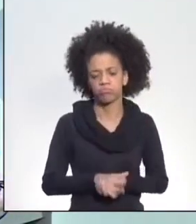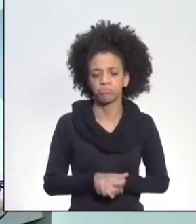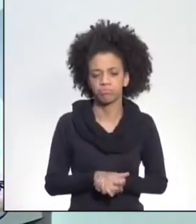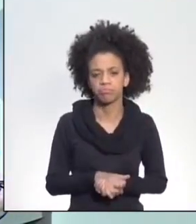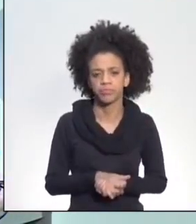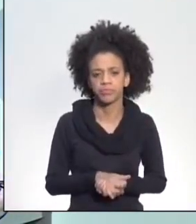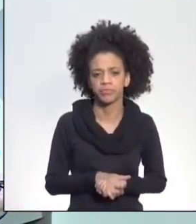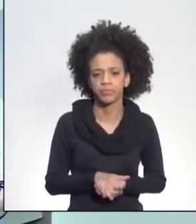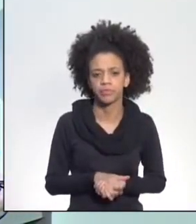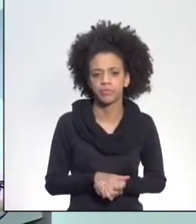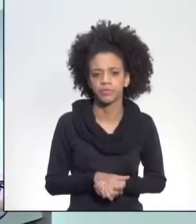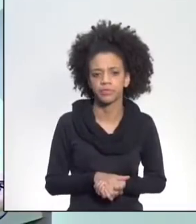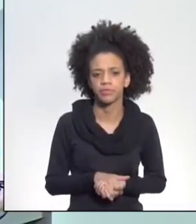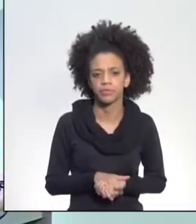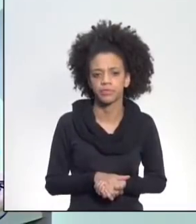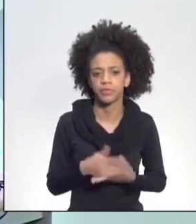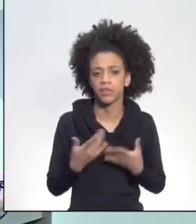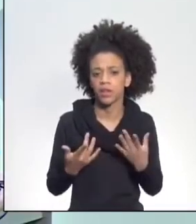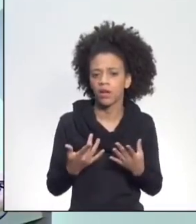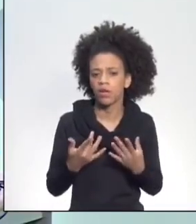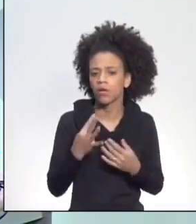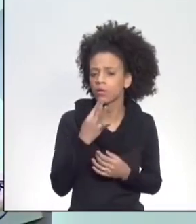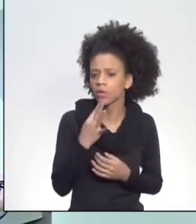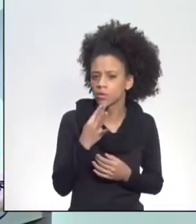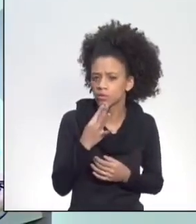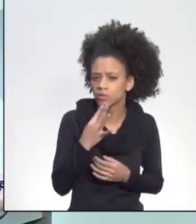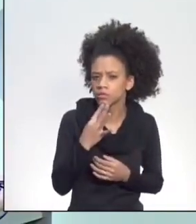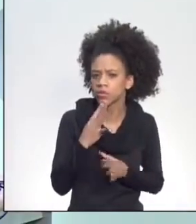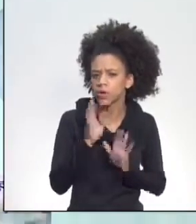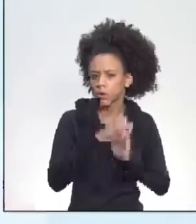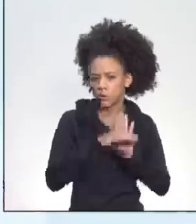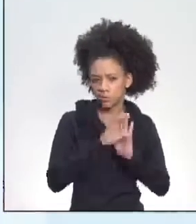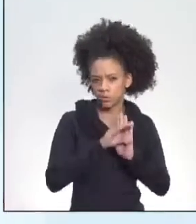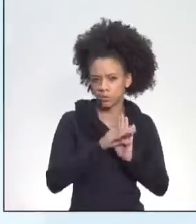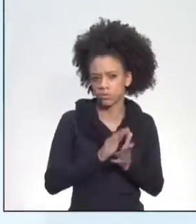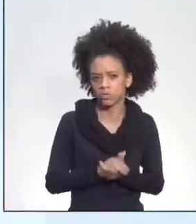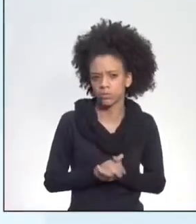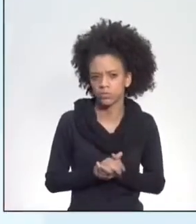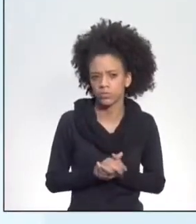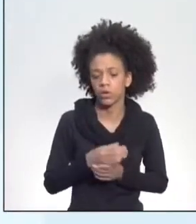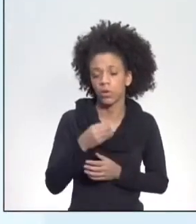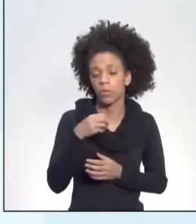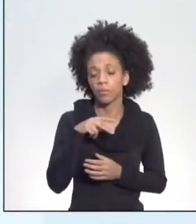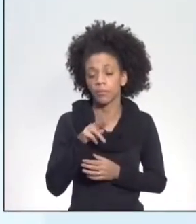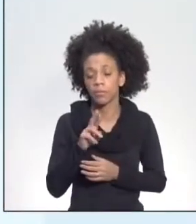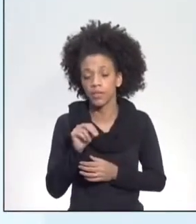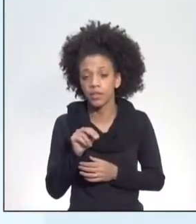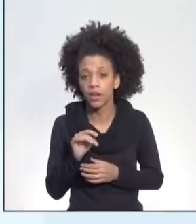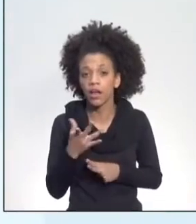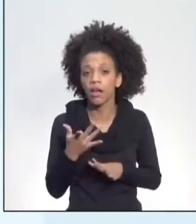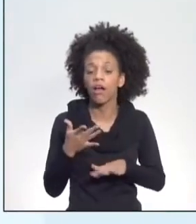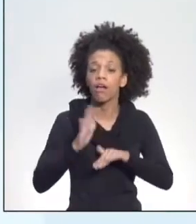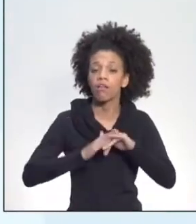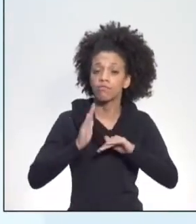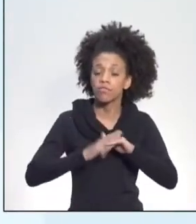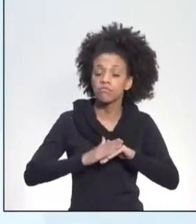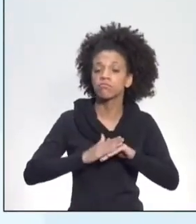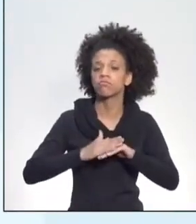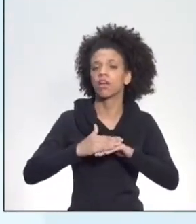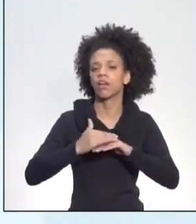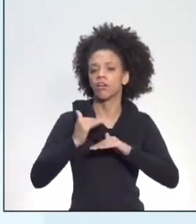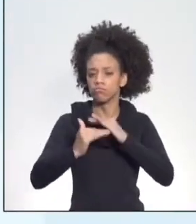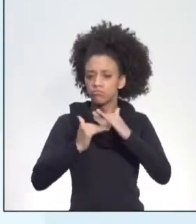Vamos lá. Vamos conhecer um pouquinho aí desses conceitos. Operar é o mesmo que produzir,